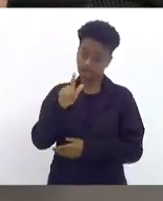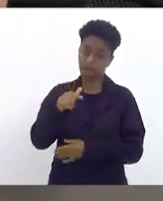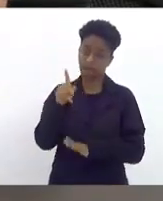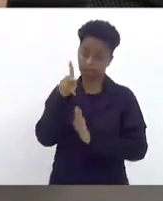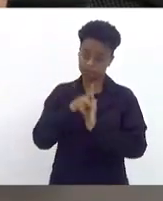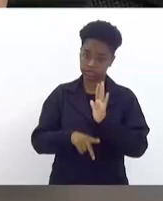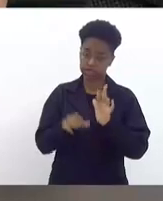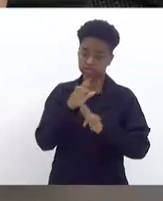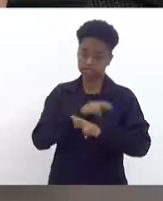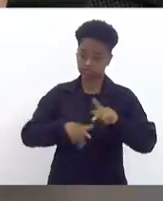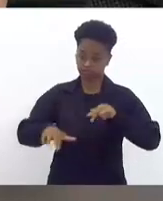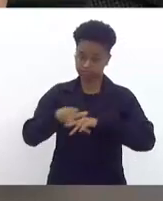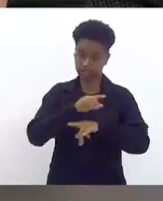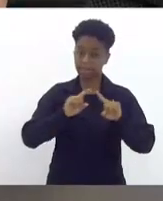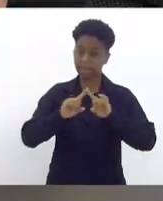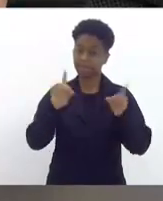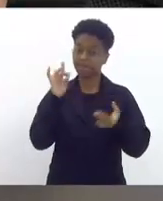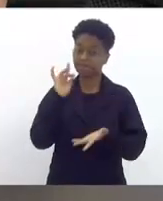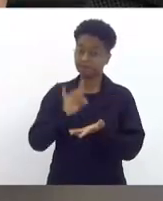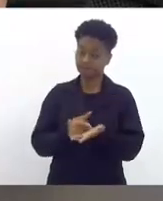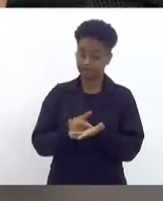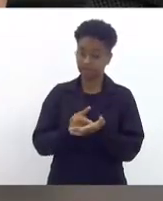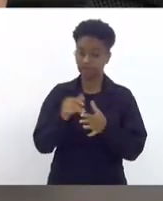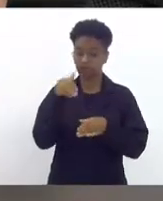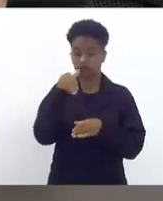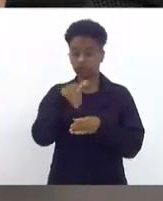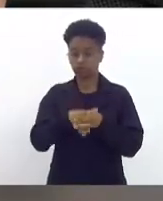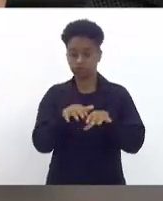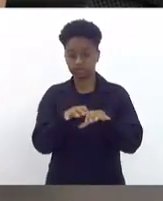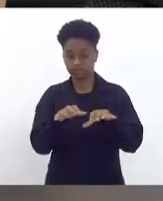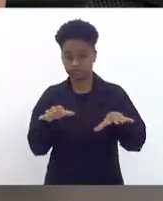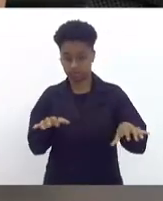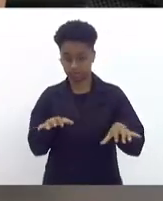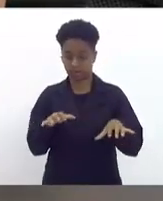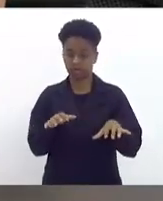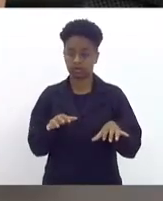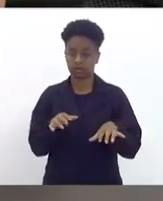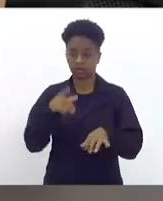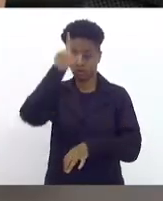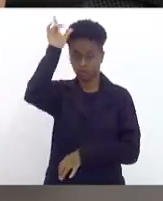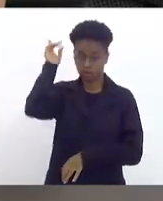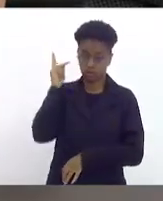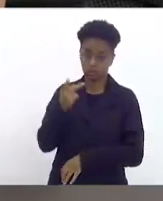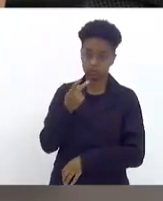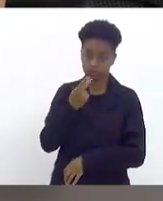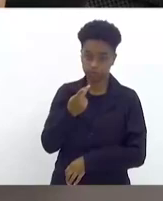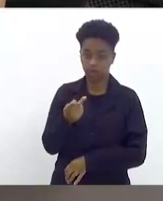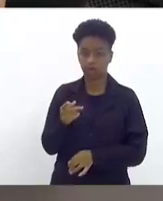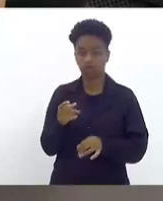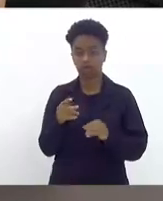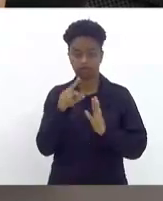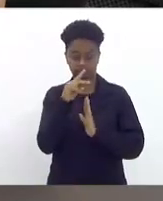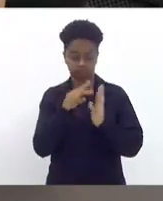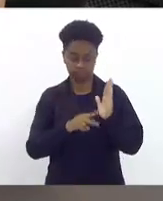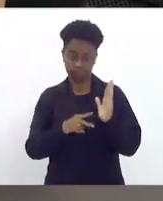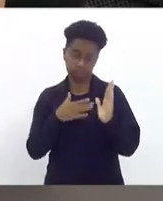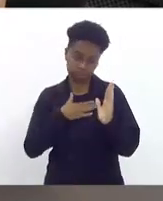na verdade o voto em separado que o Deputado Luiz Paulo gentilmente Leiria